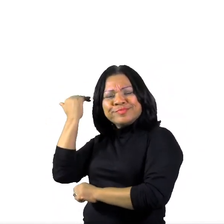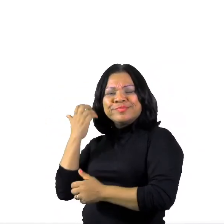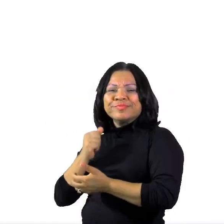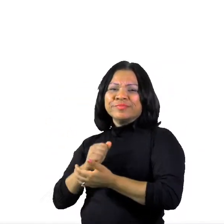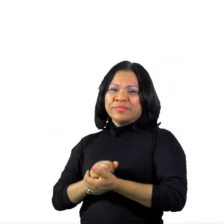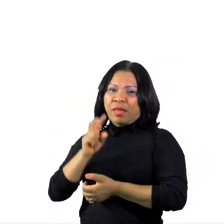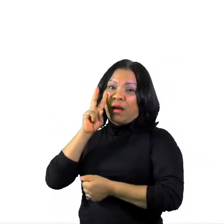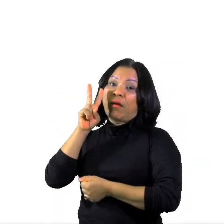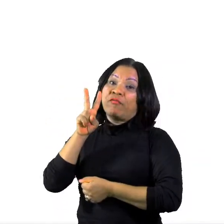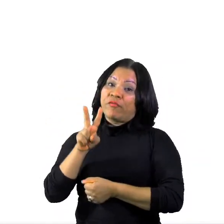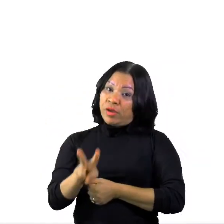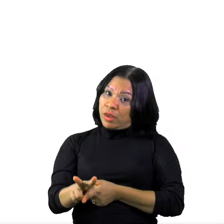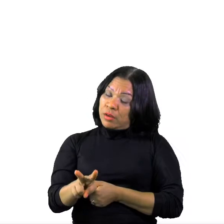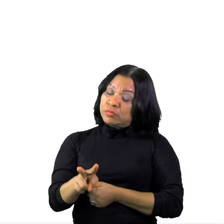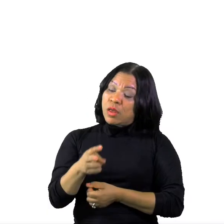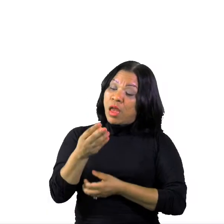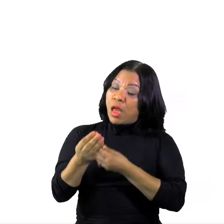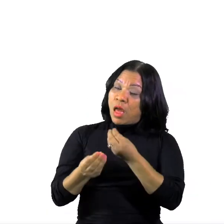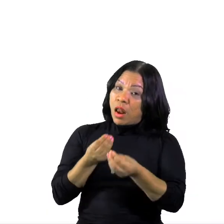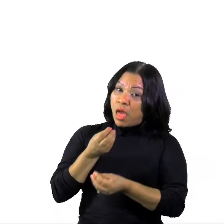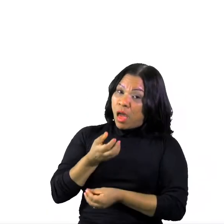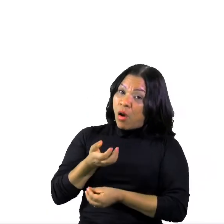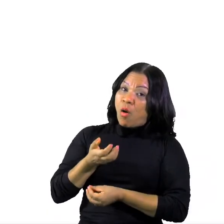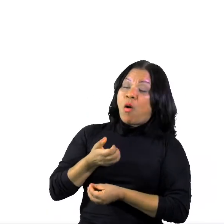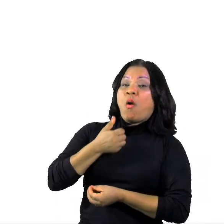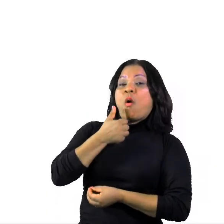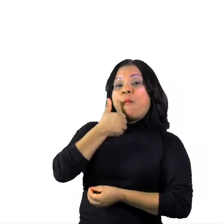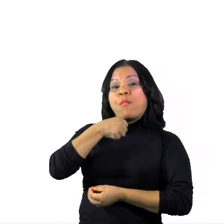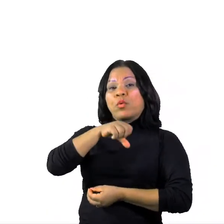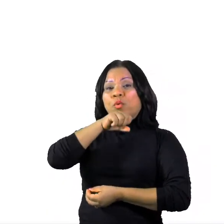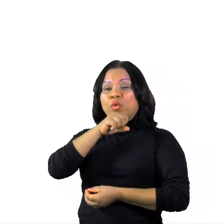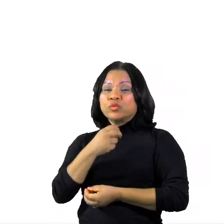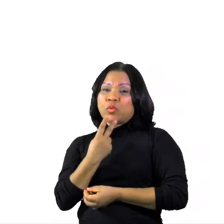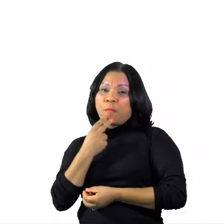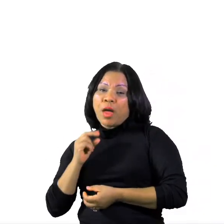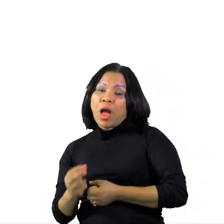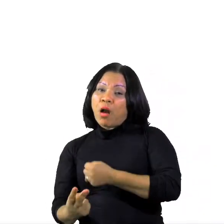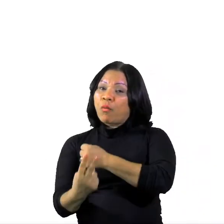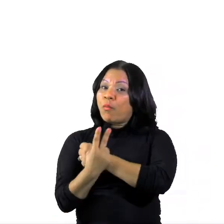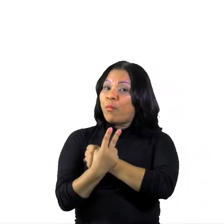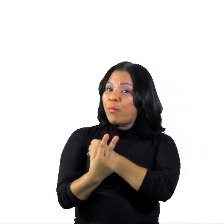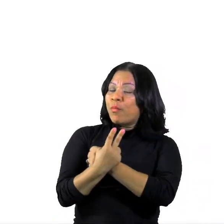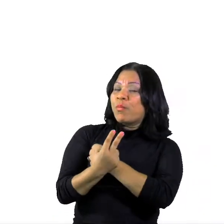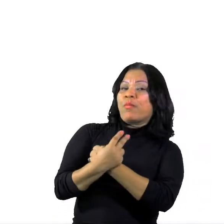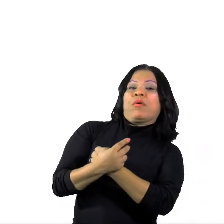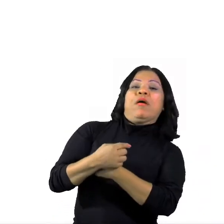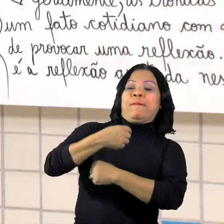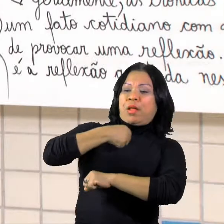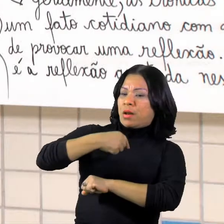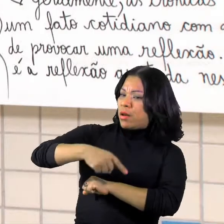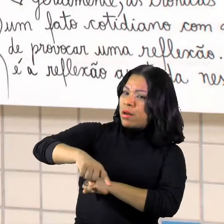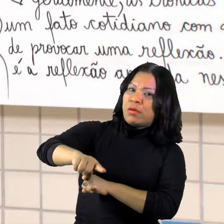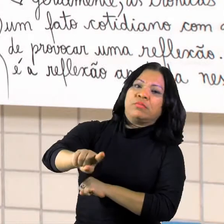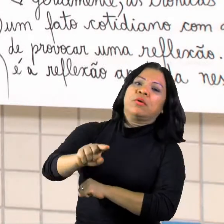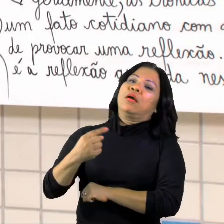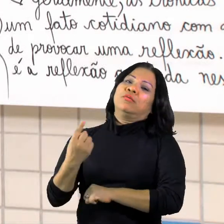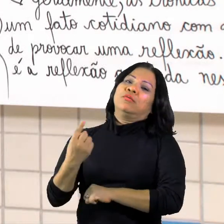forma dos nossos pais nos protegerem, para que não saíssemos sozinhos.